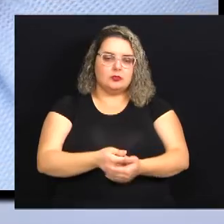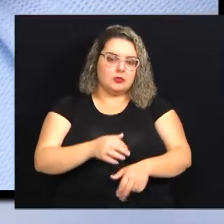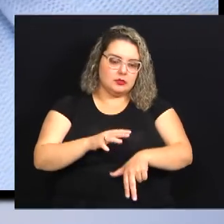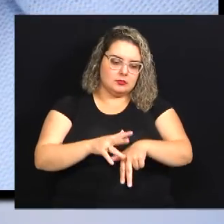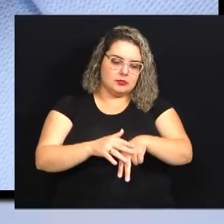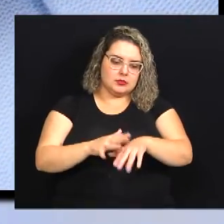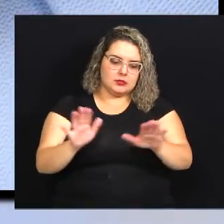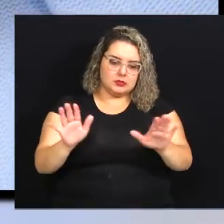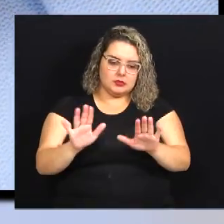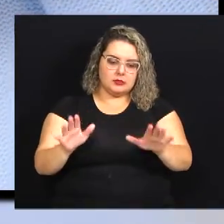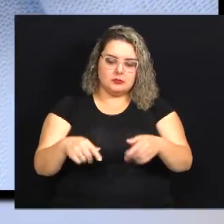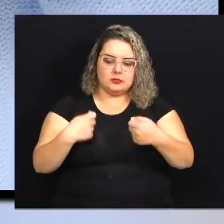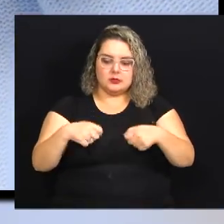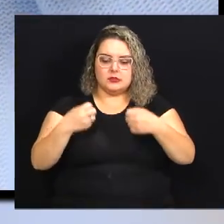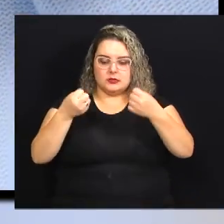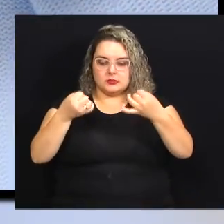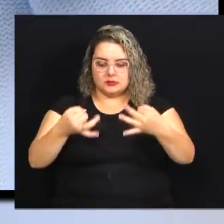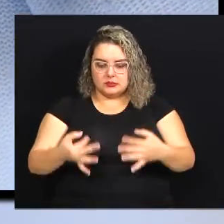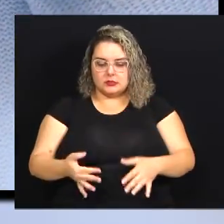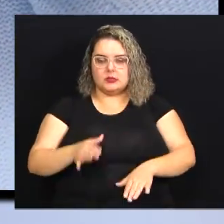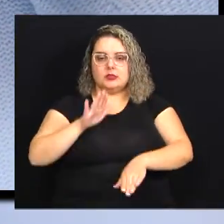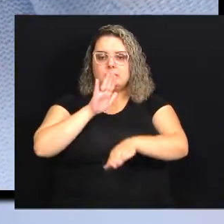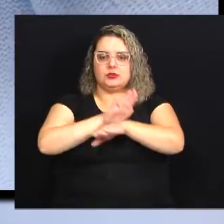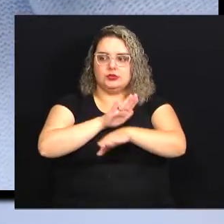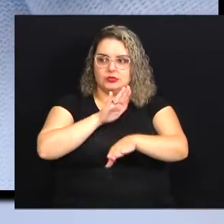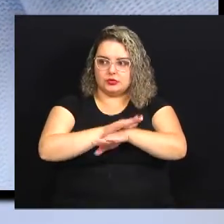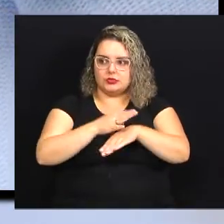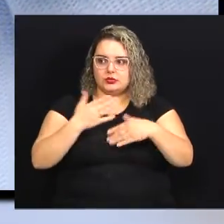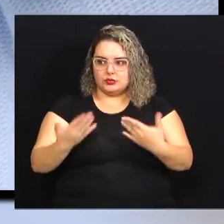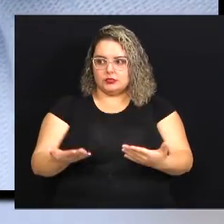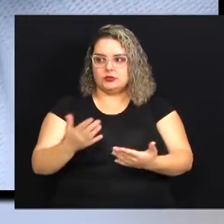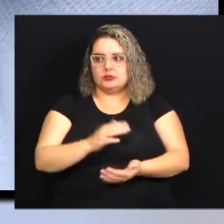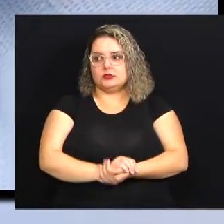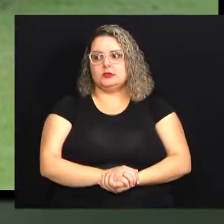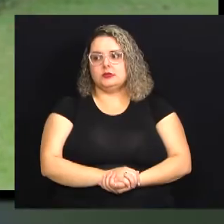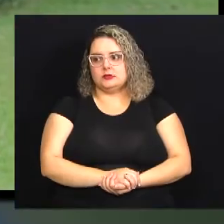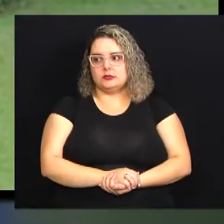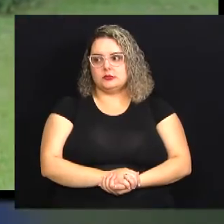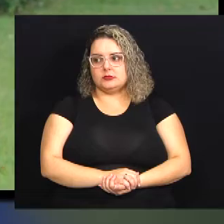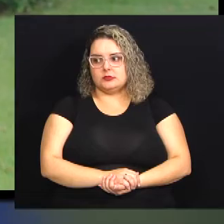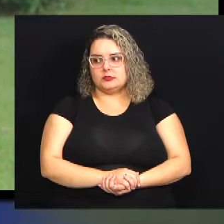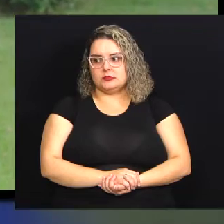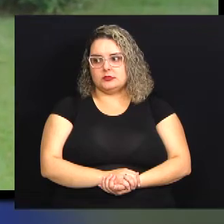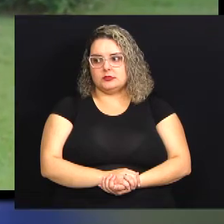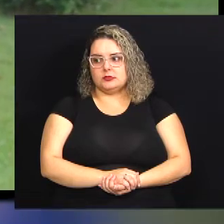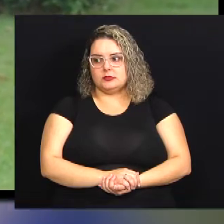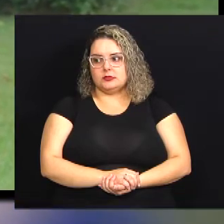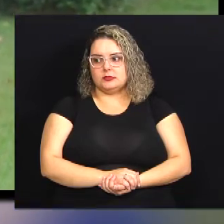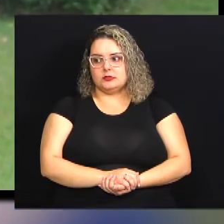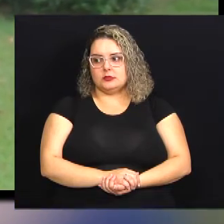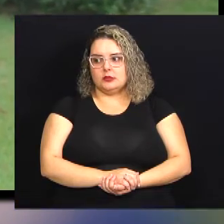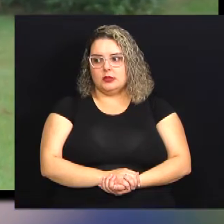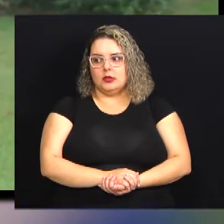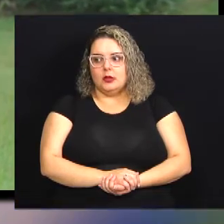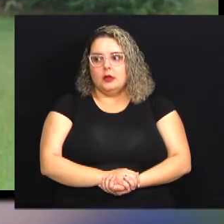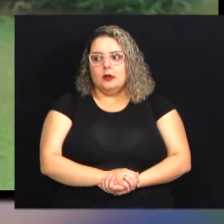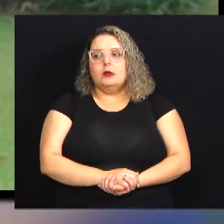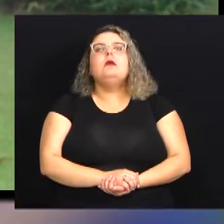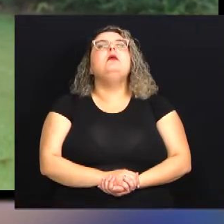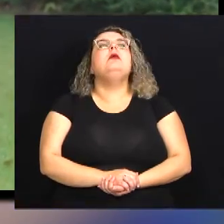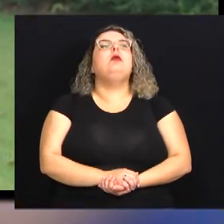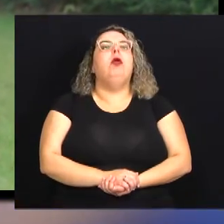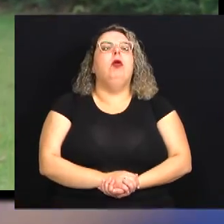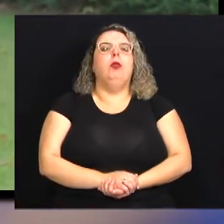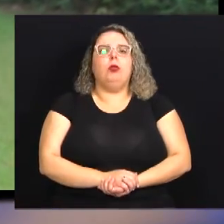paciente. A gente tem que explicar, tem que ajudar, né? E sem